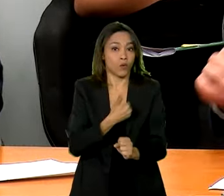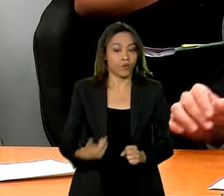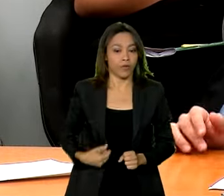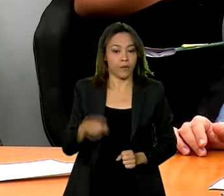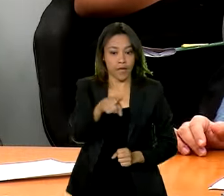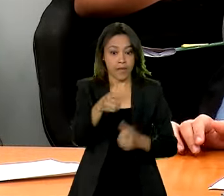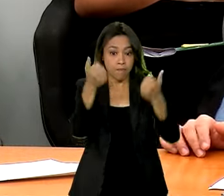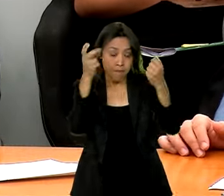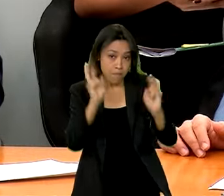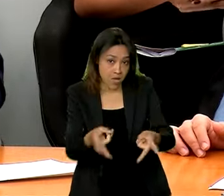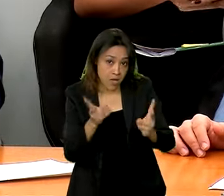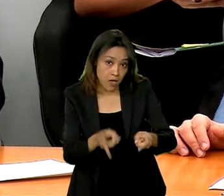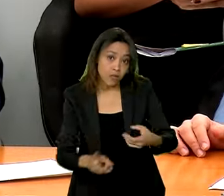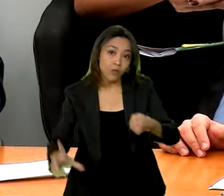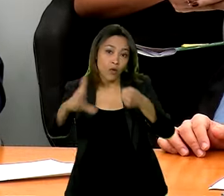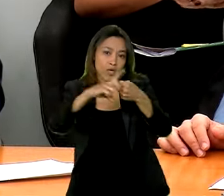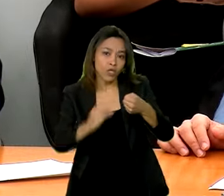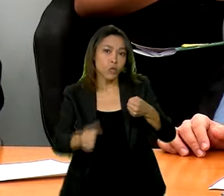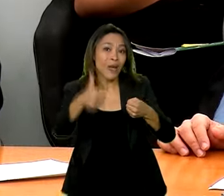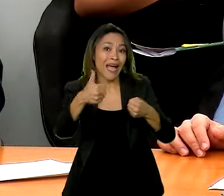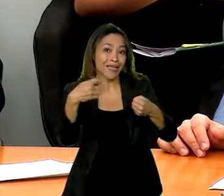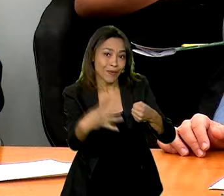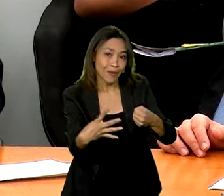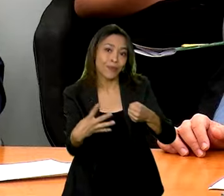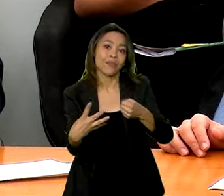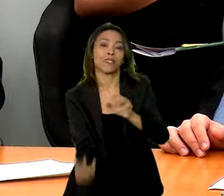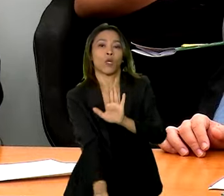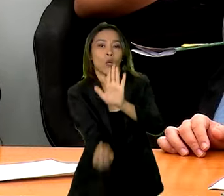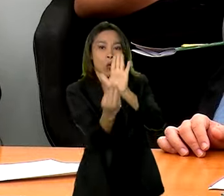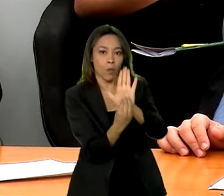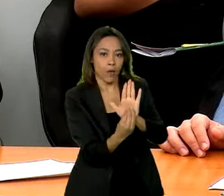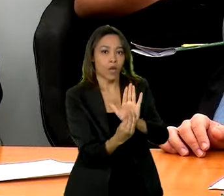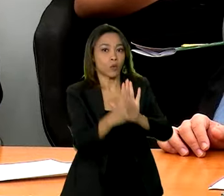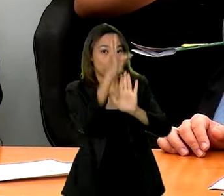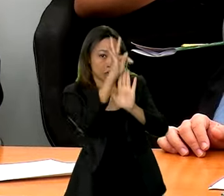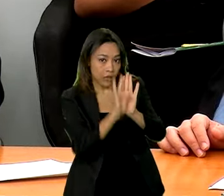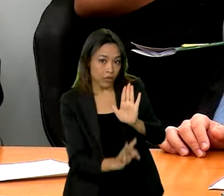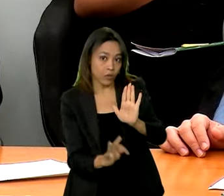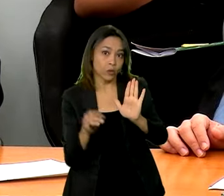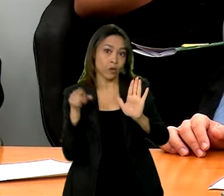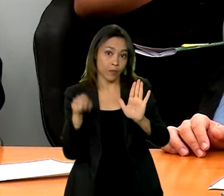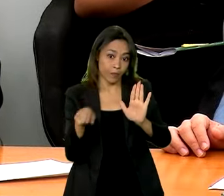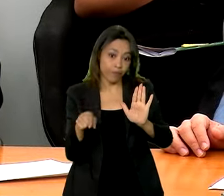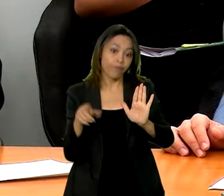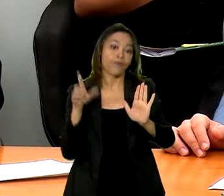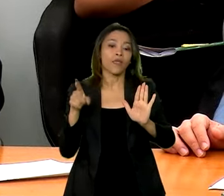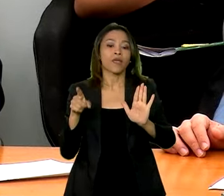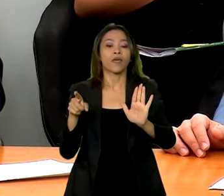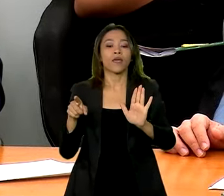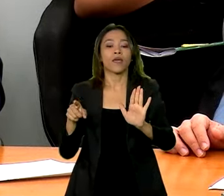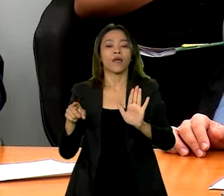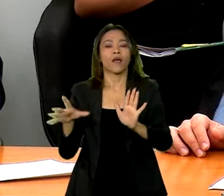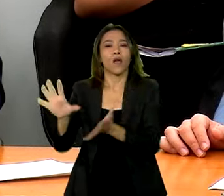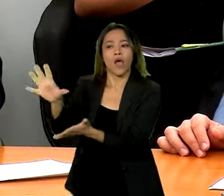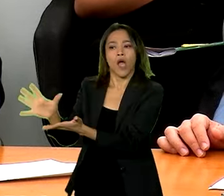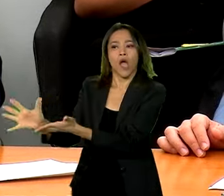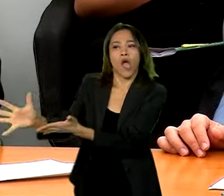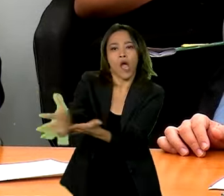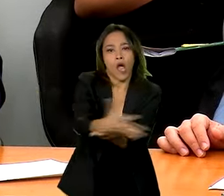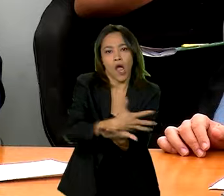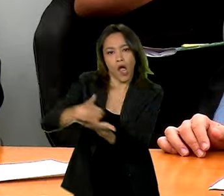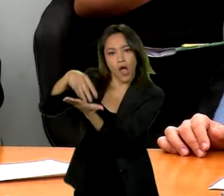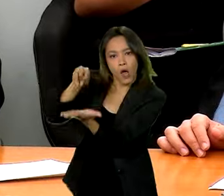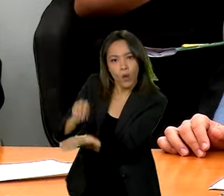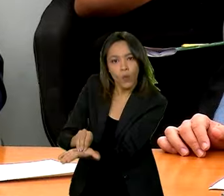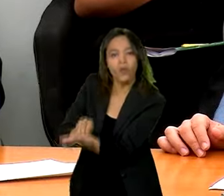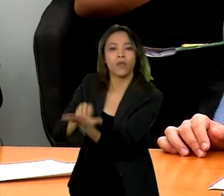artigo 14, né, do arcabouço, que é... quando a receita bater um patamar em 4 meses